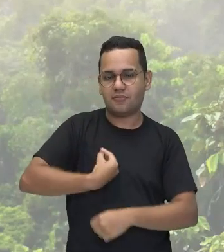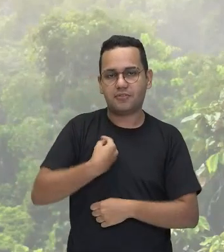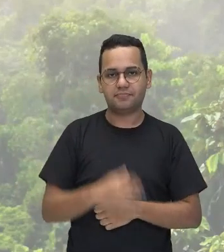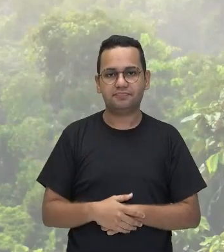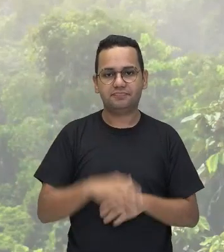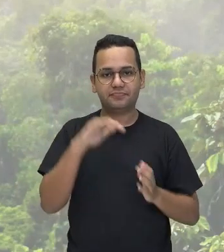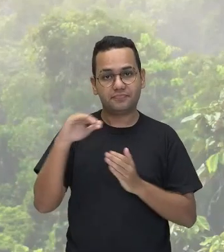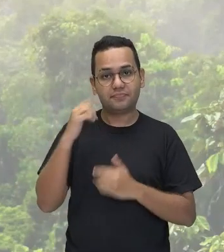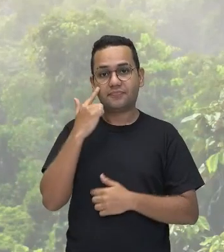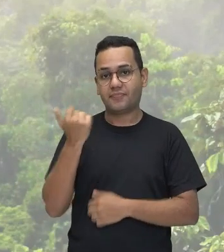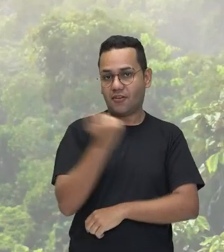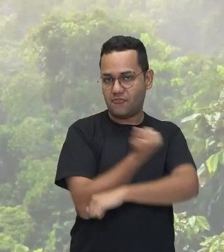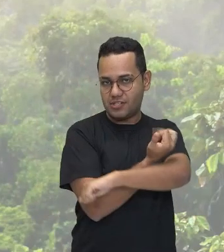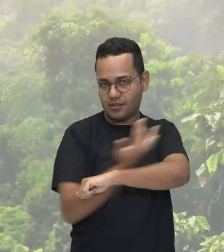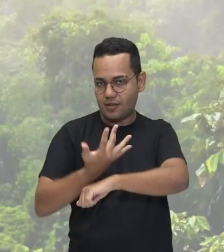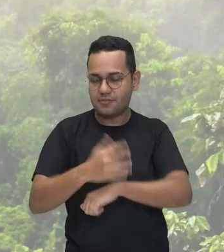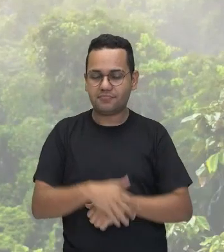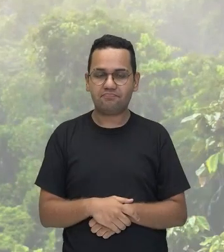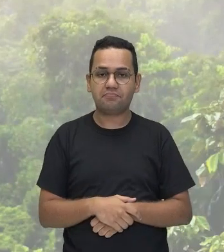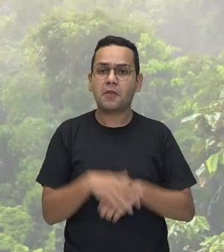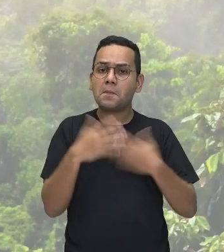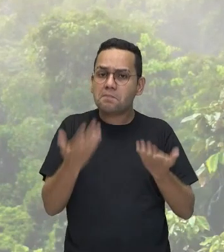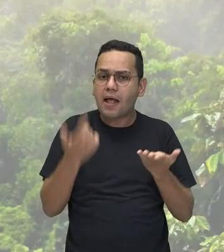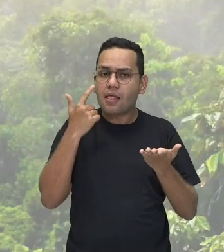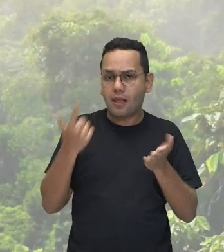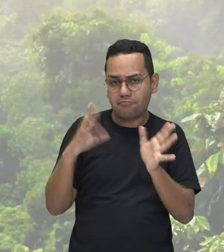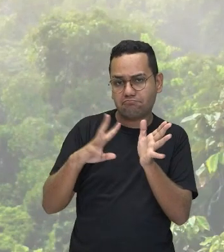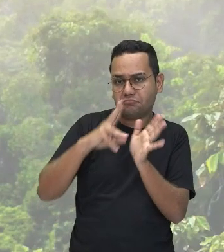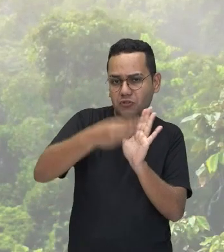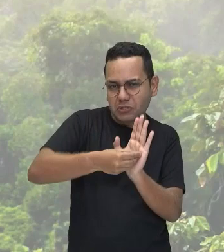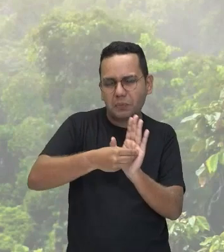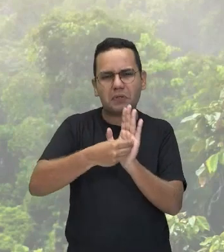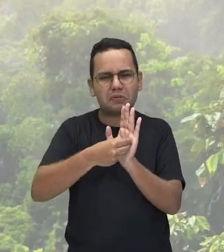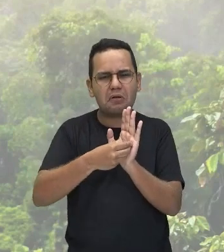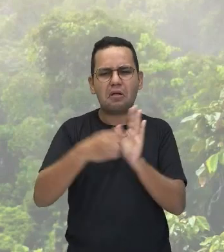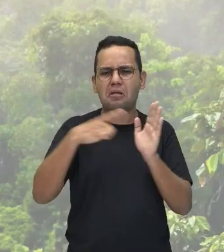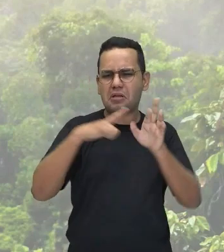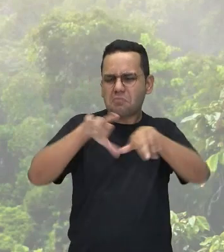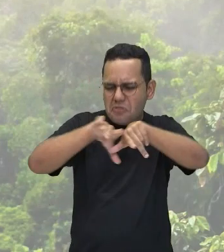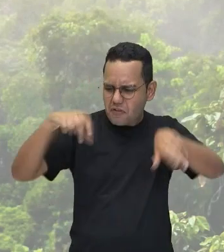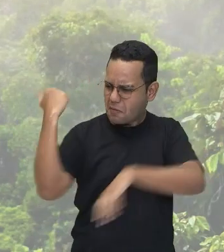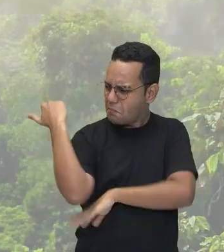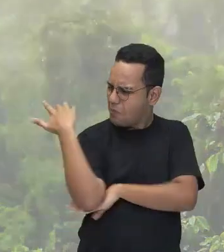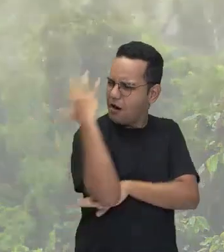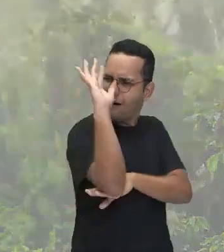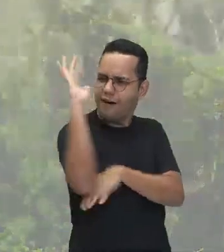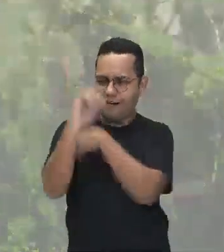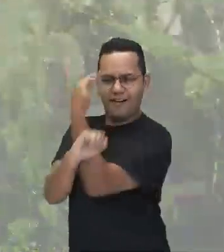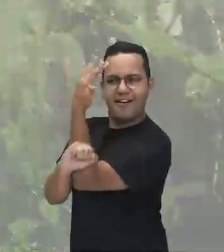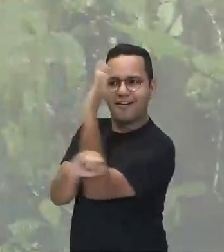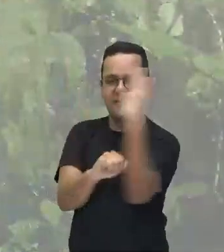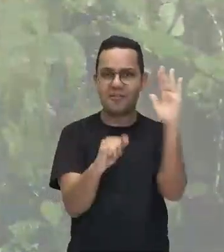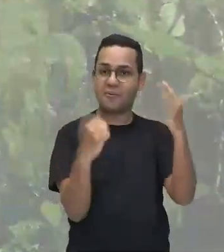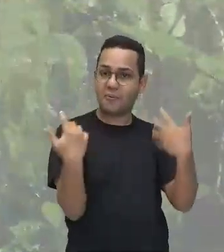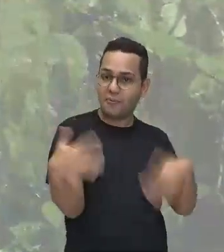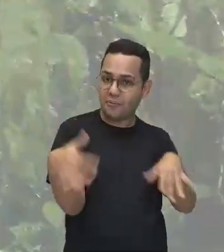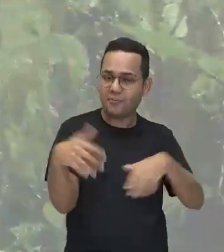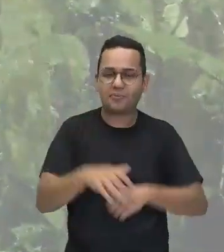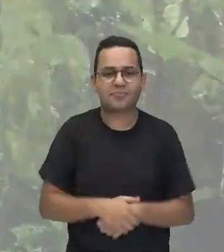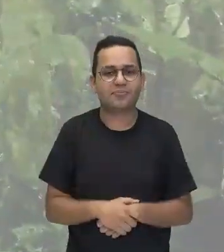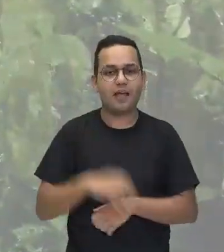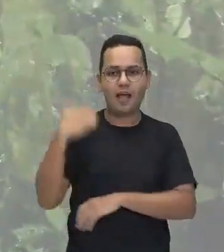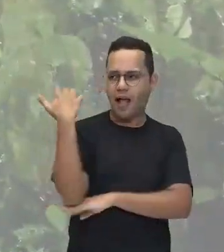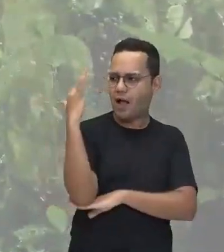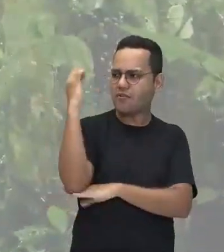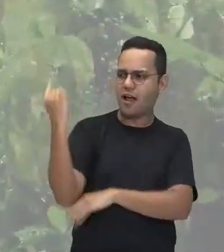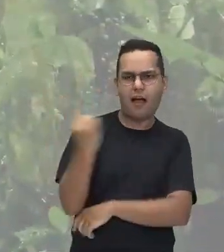Vegetação. A floresta amazônica, um mar verde esmeralda, reina majestosa. Árvores colossais erguem-se